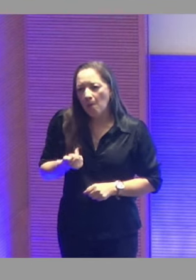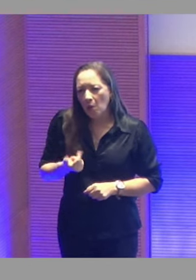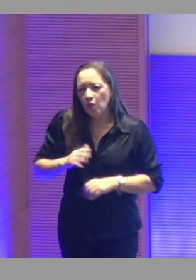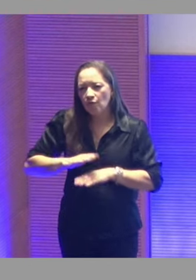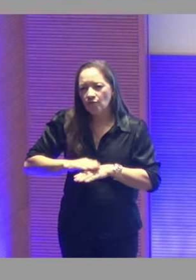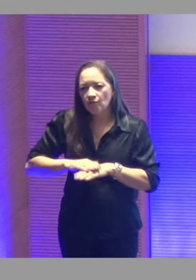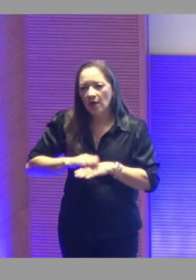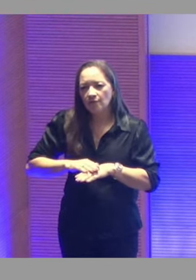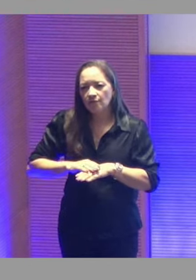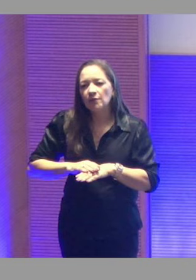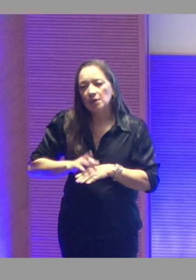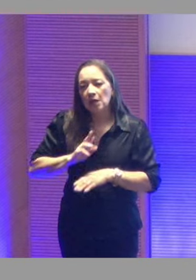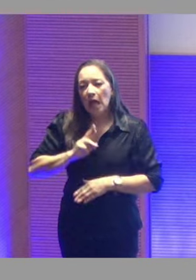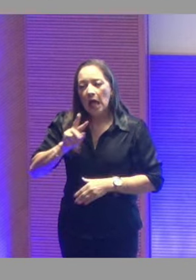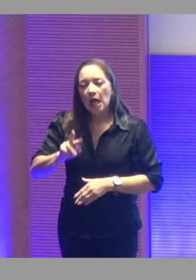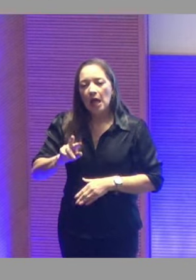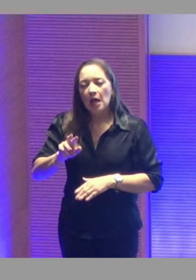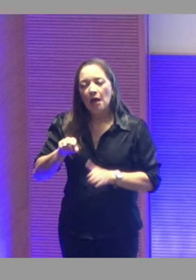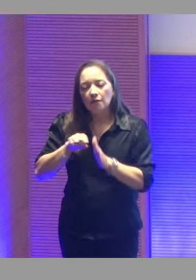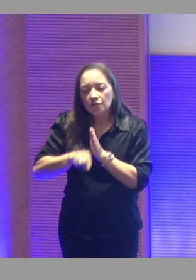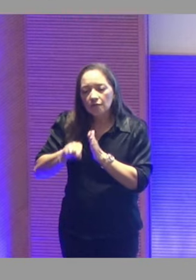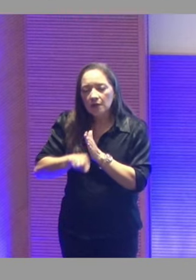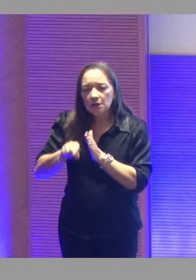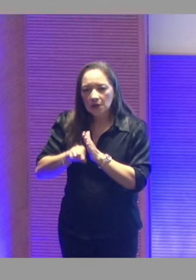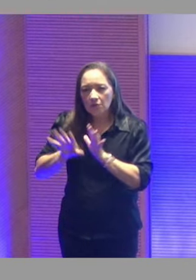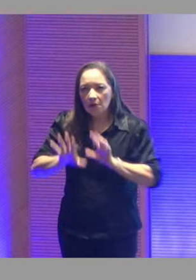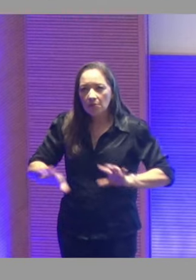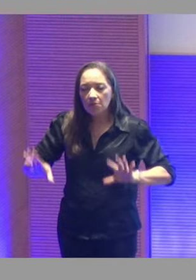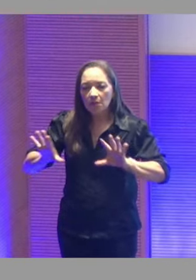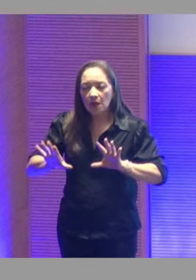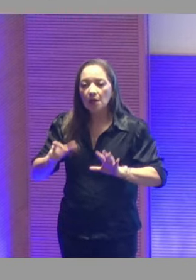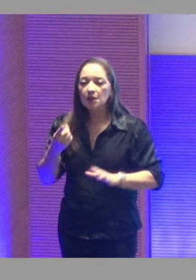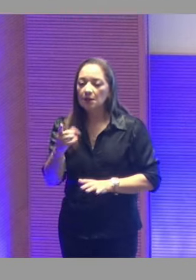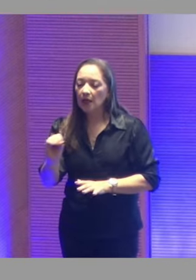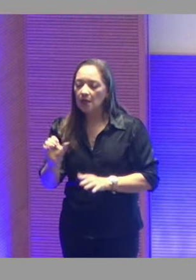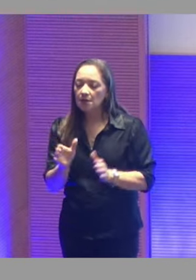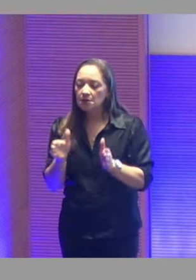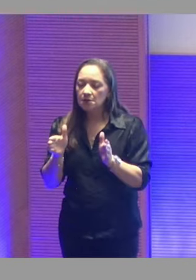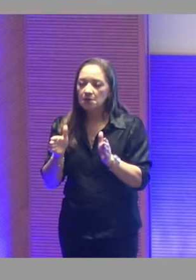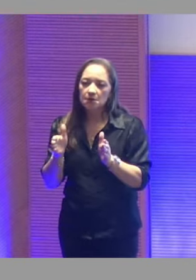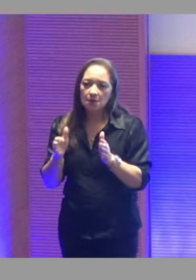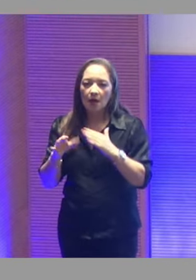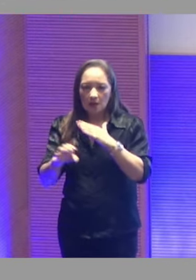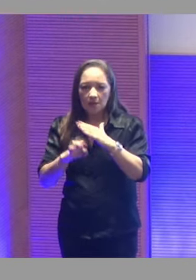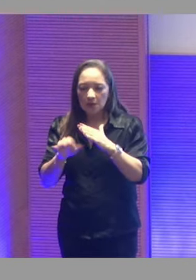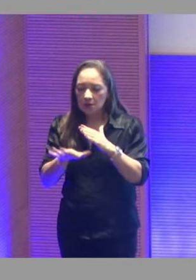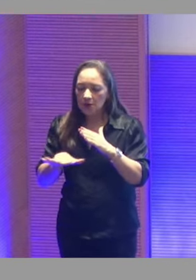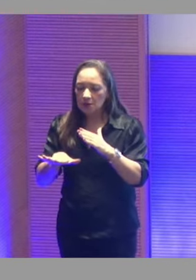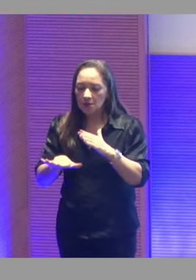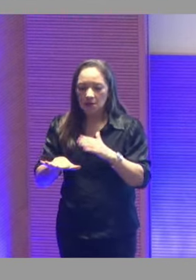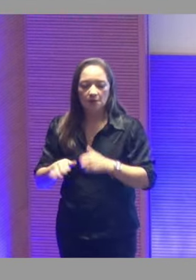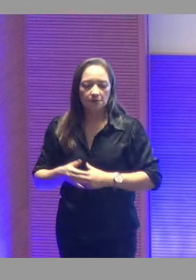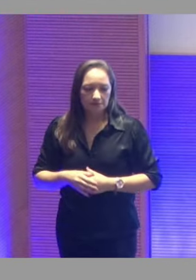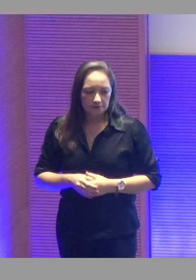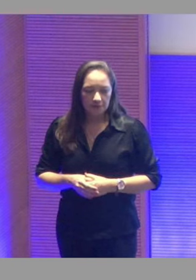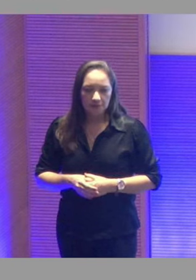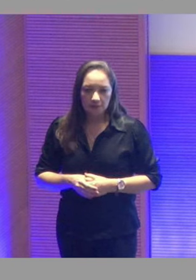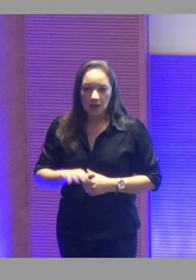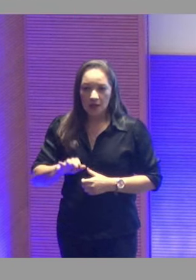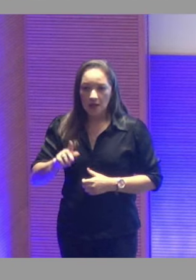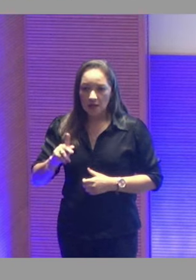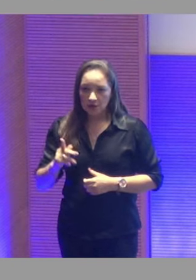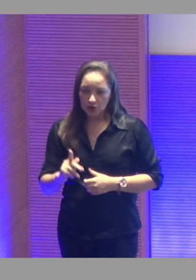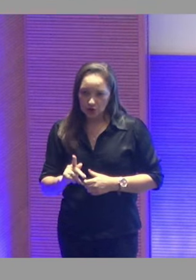inventário de emissões a gente tem e 10 organizações desse setor publicando com a gente no ghg então muito legal de ter esse